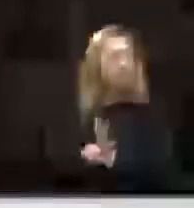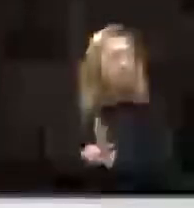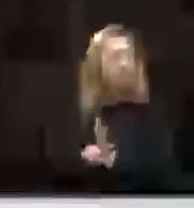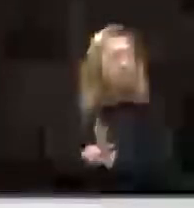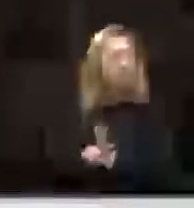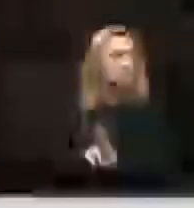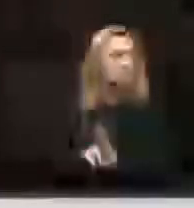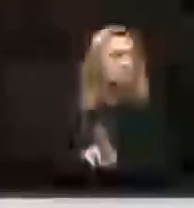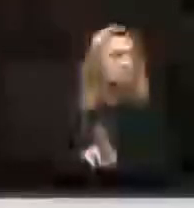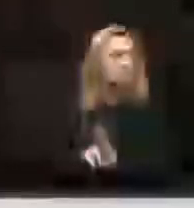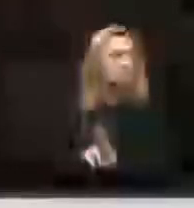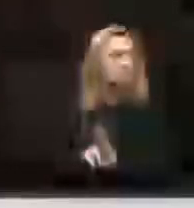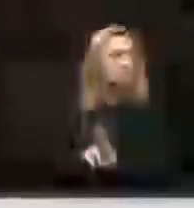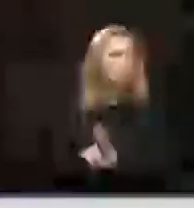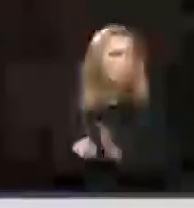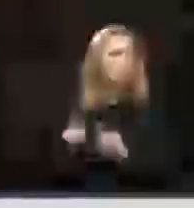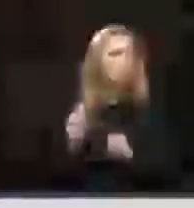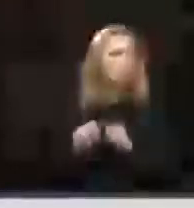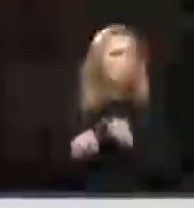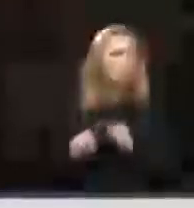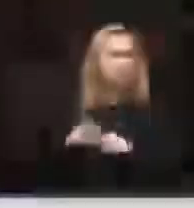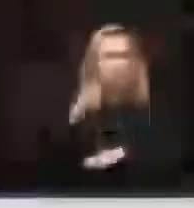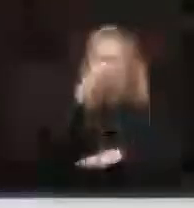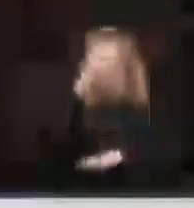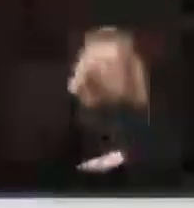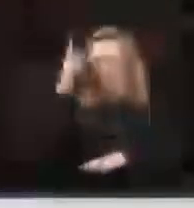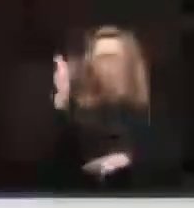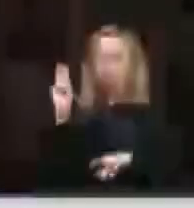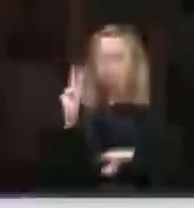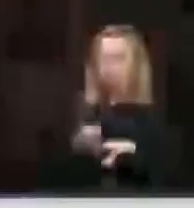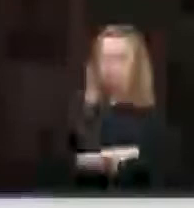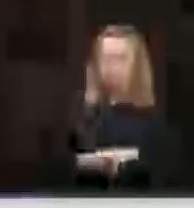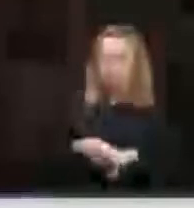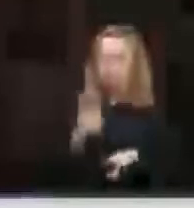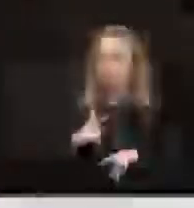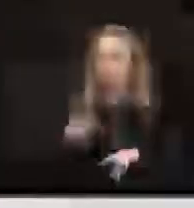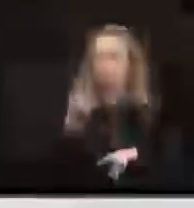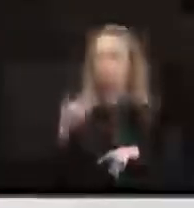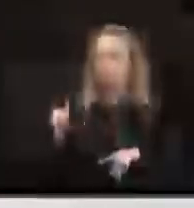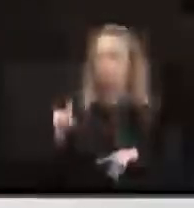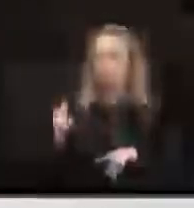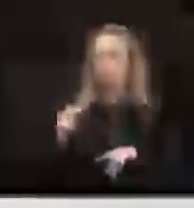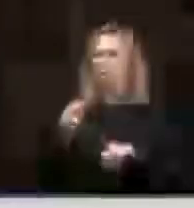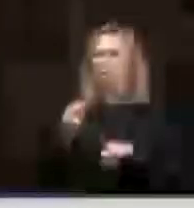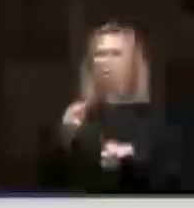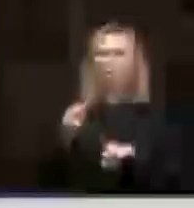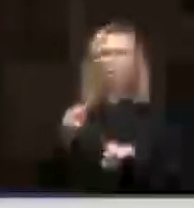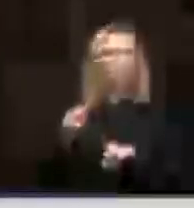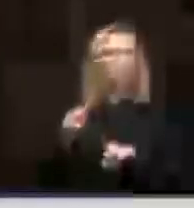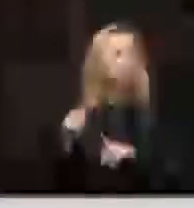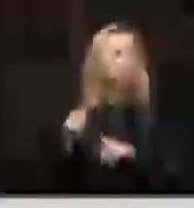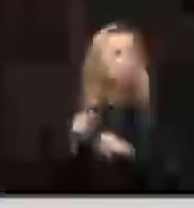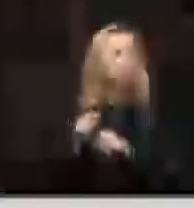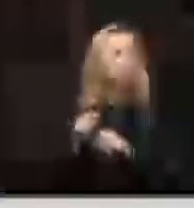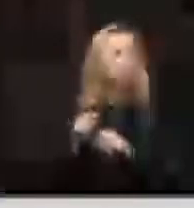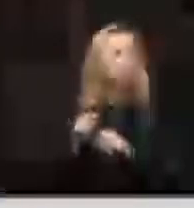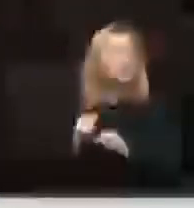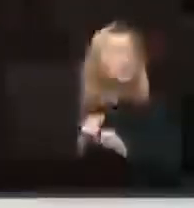menos fazendo com que o preso provisório fosse, a partir do 6º